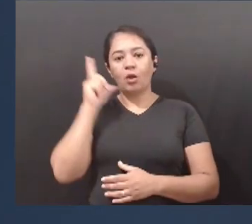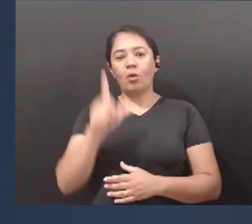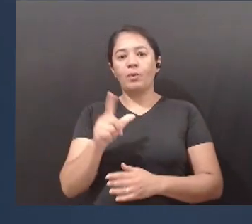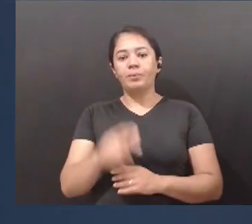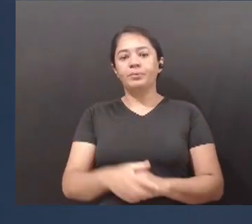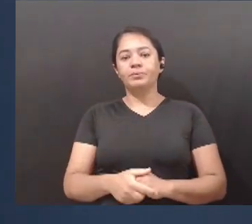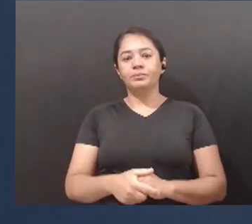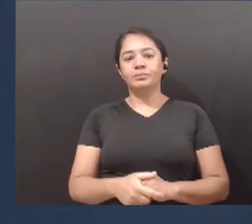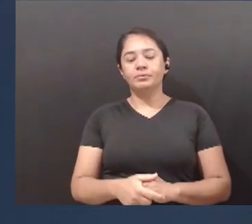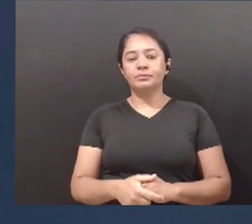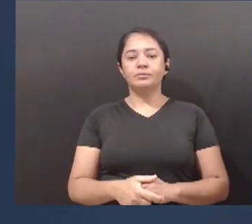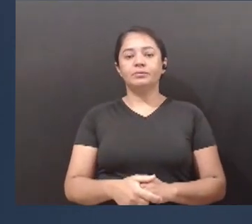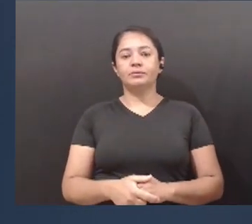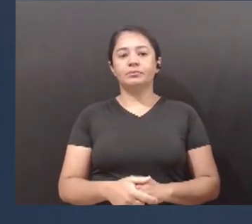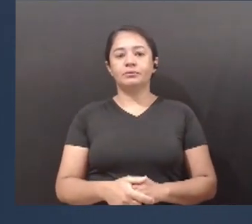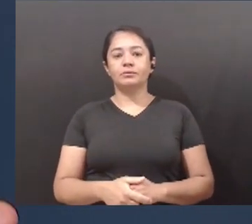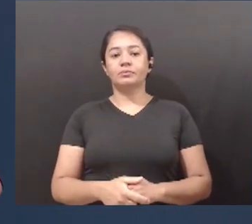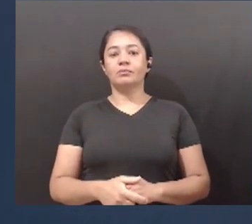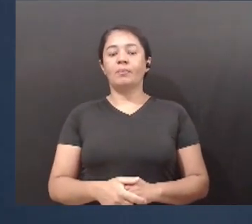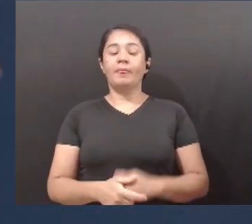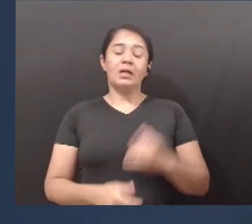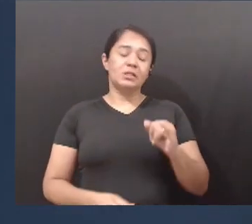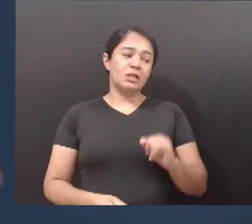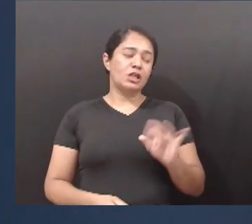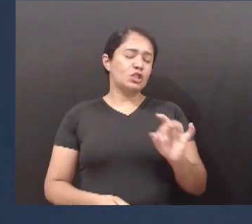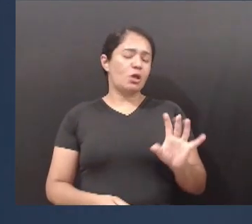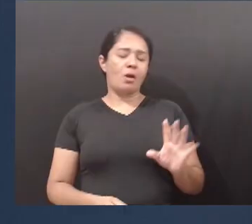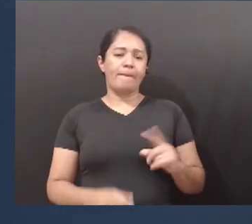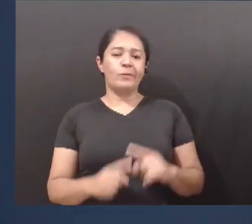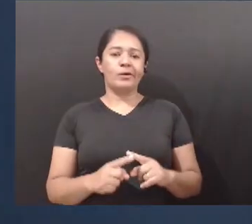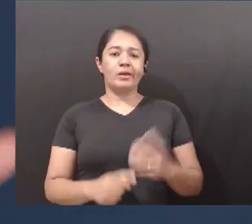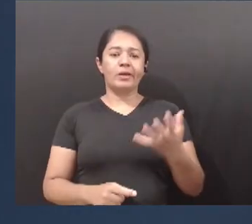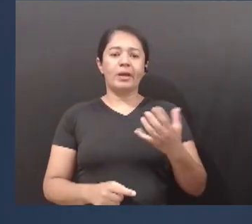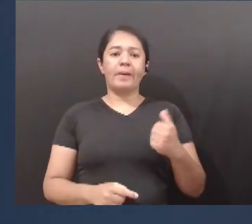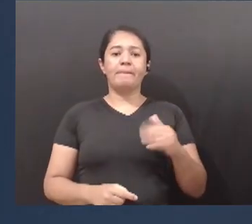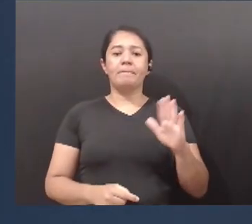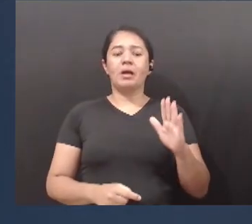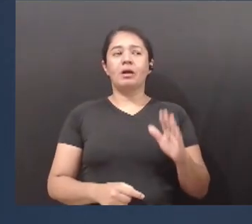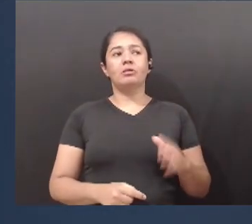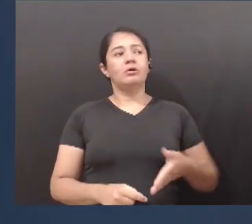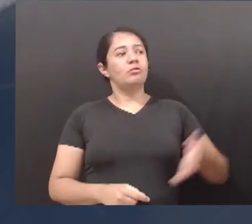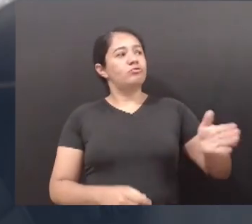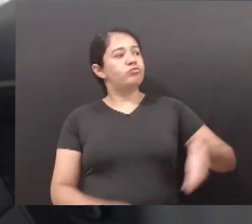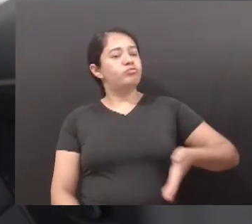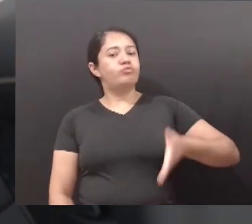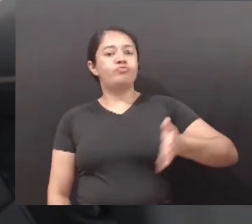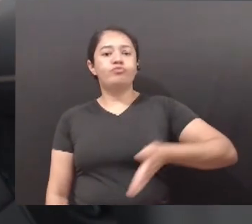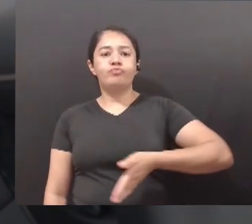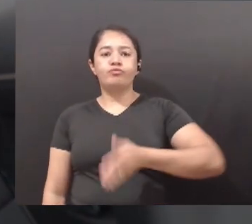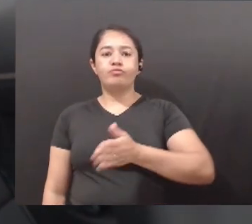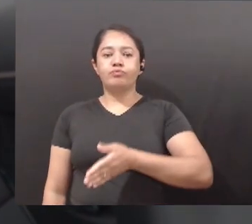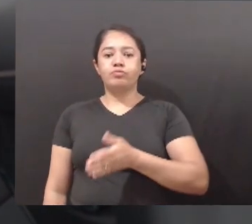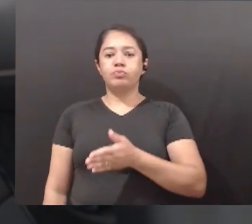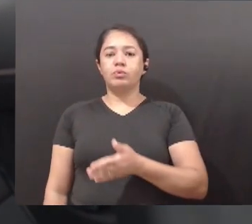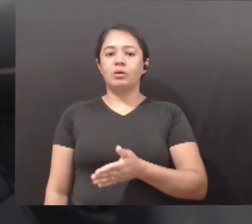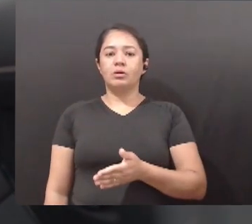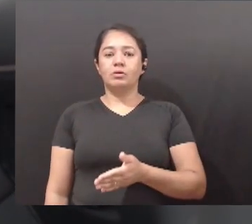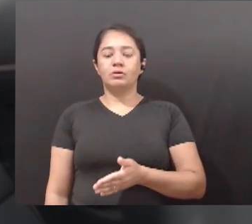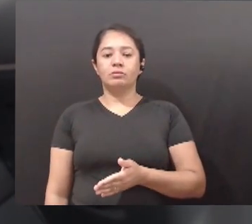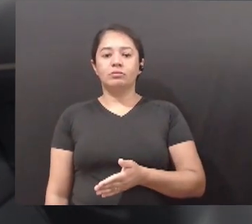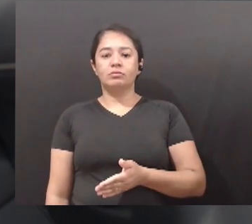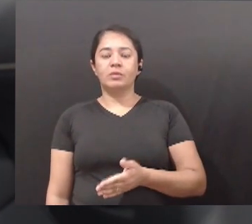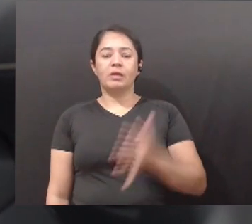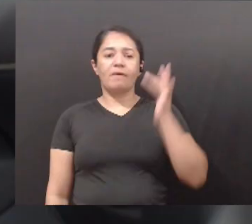o sonho dela. Se é algo que ela quer realmente mais para ter uma locomoção, para ter algo que vai facilitar o transporte